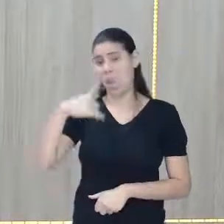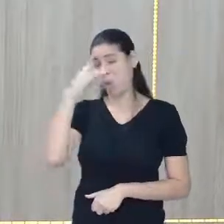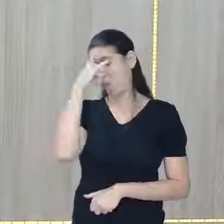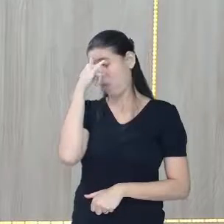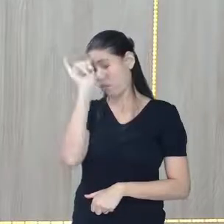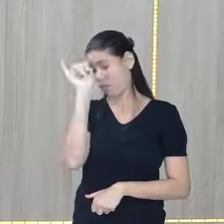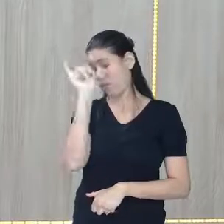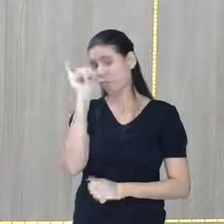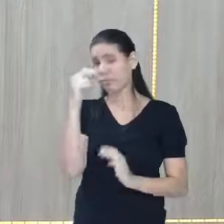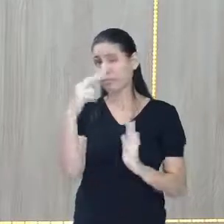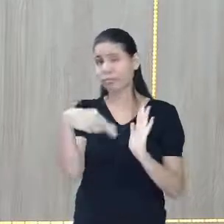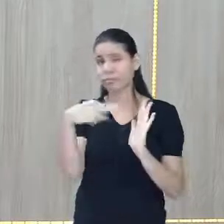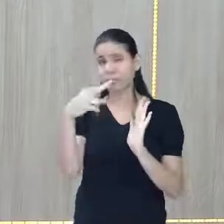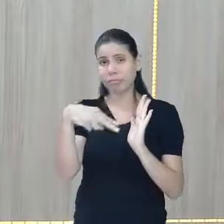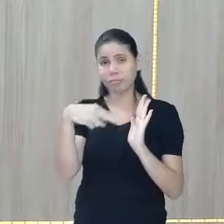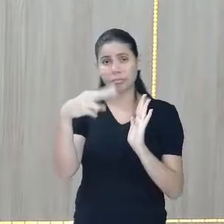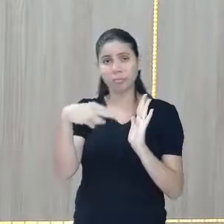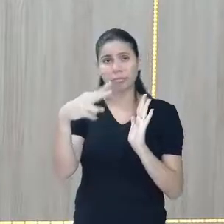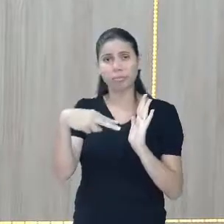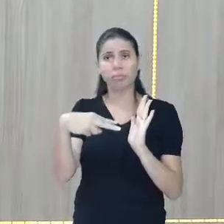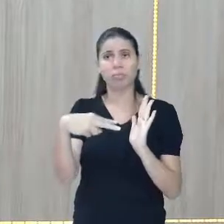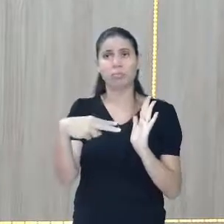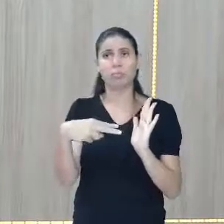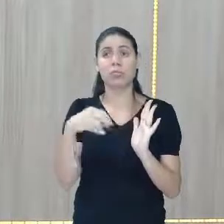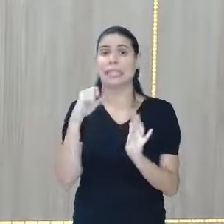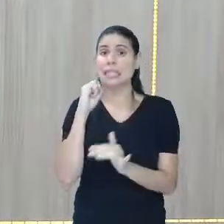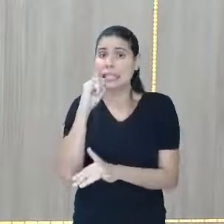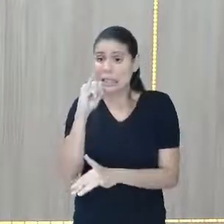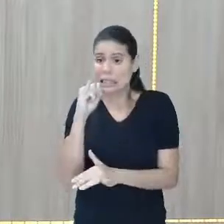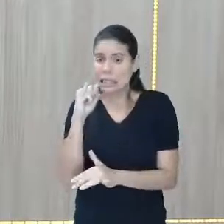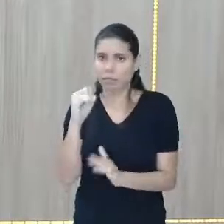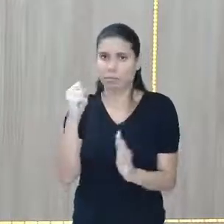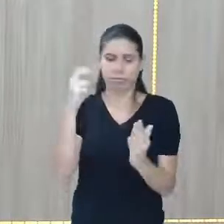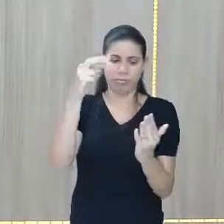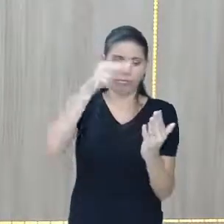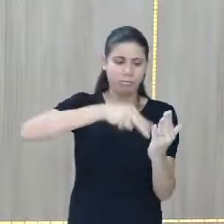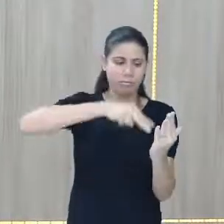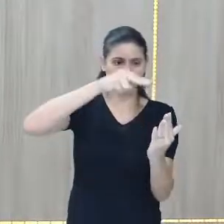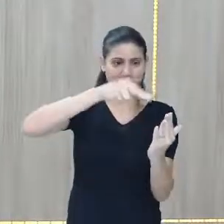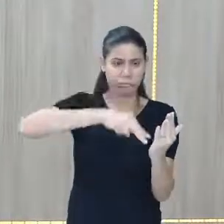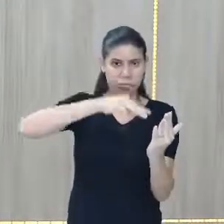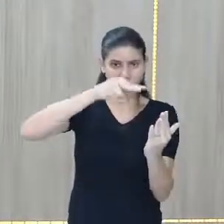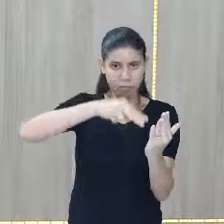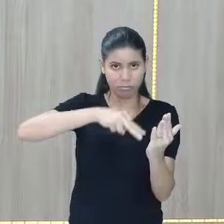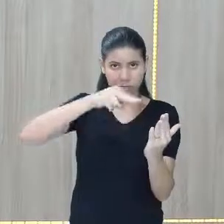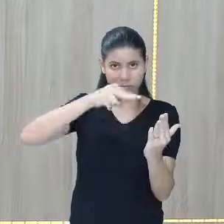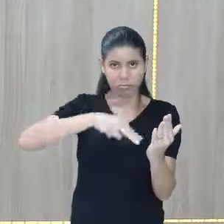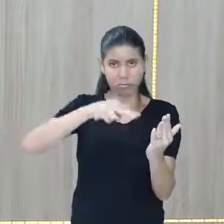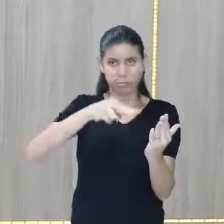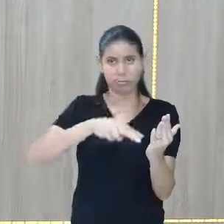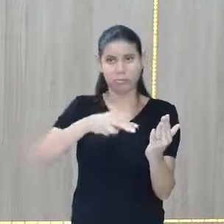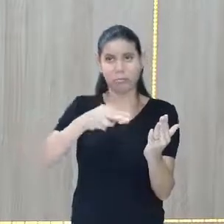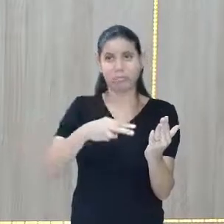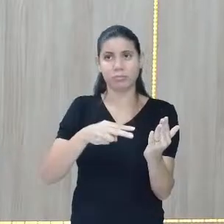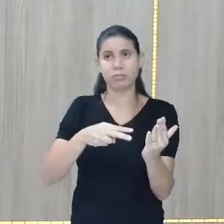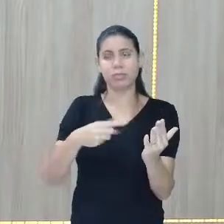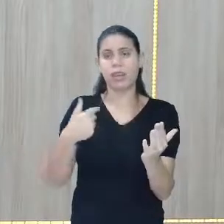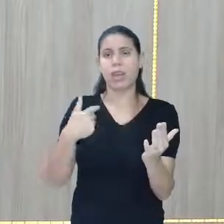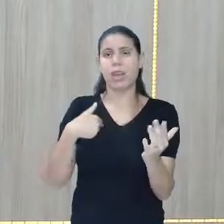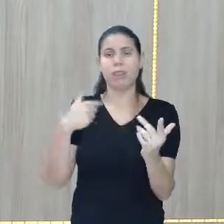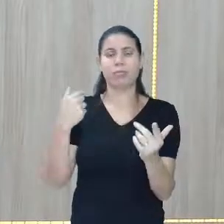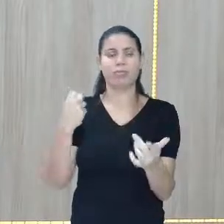ler. If I read, se eu ler, I don't resist sleeping. Eu não resisto a